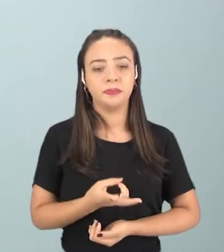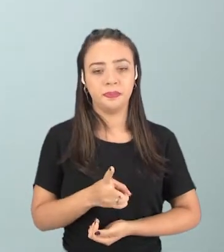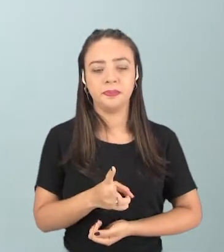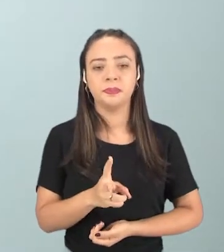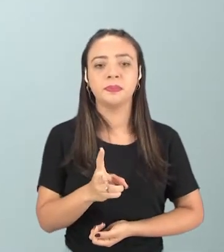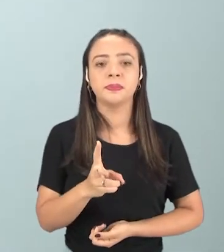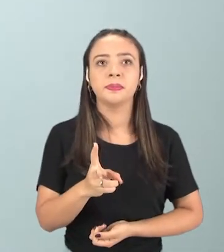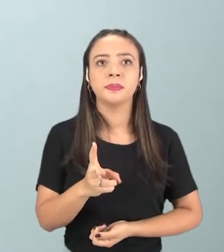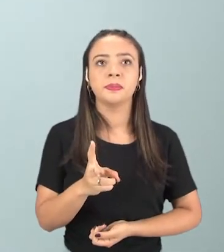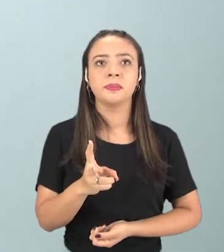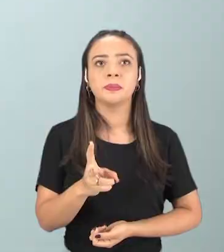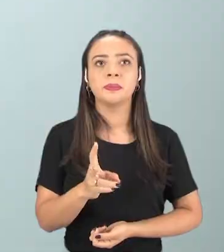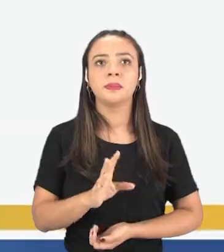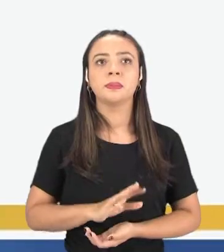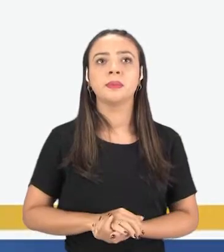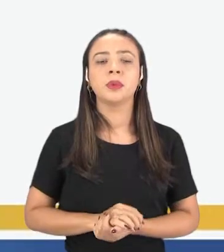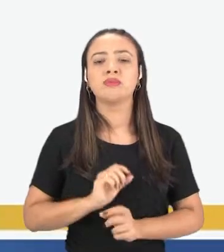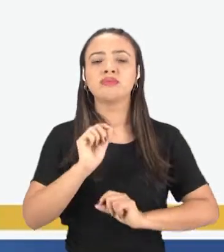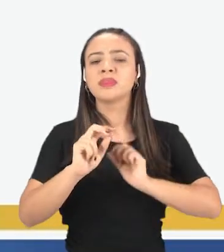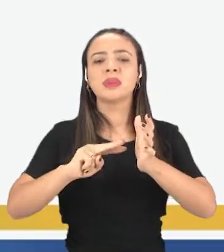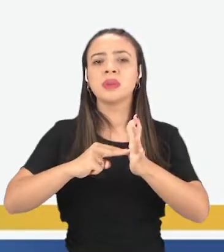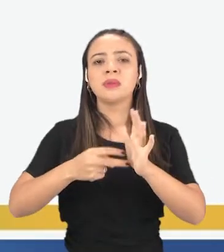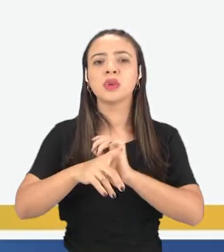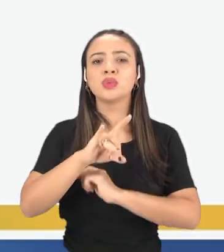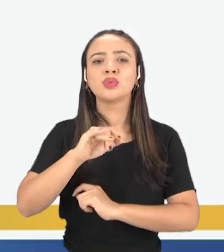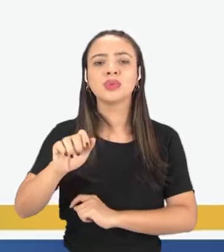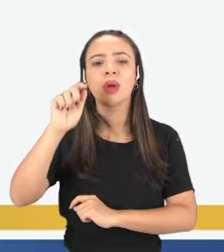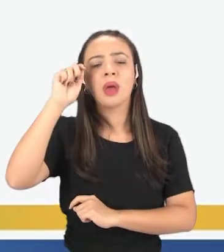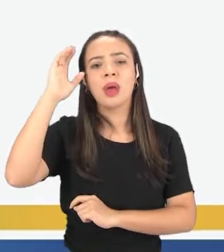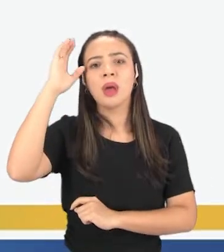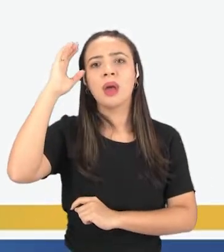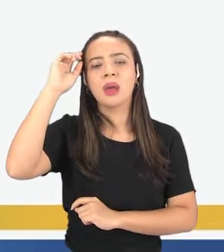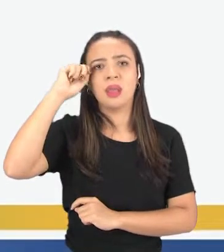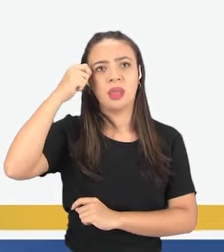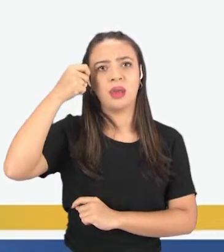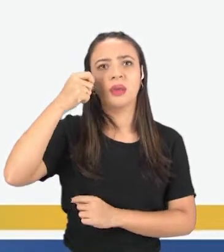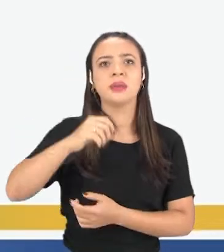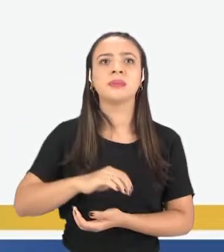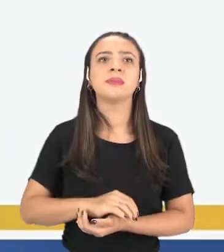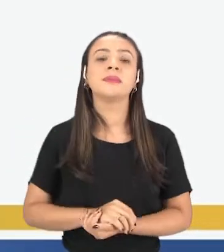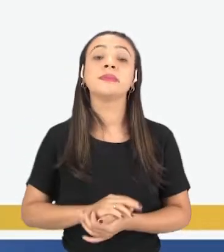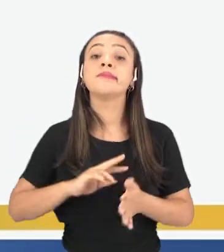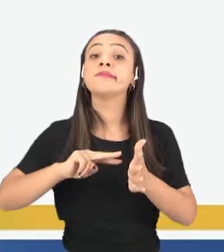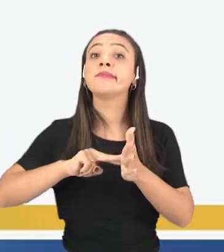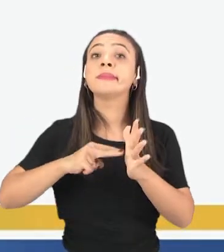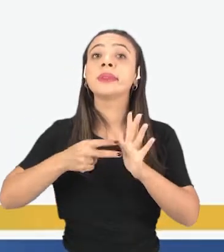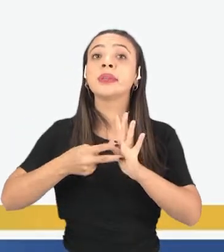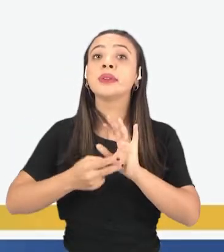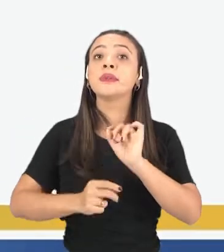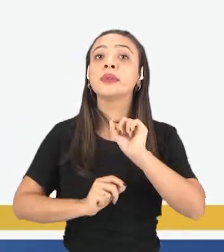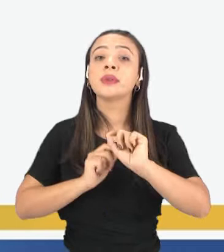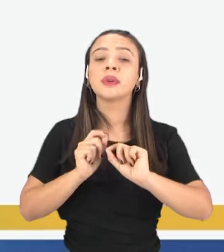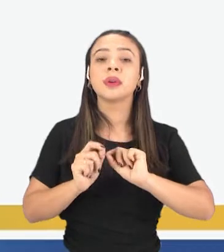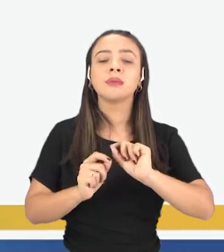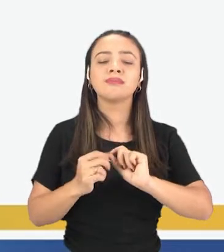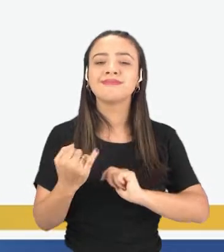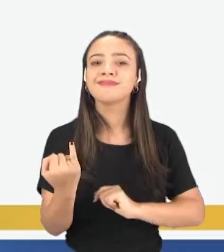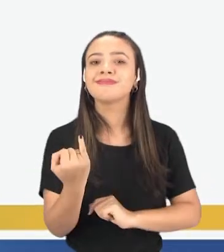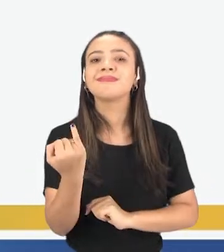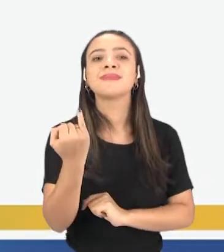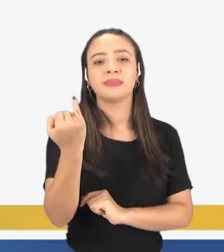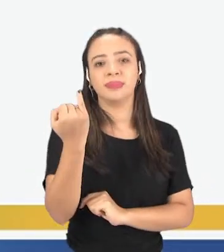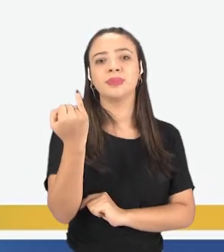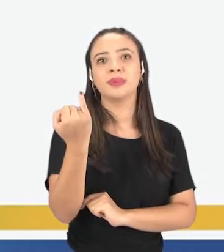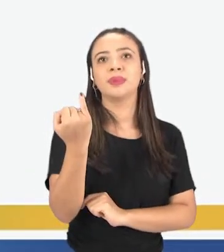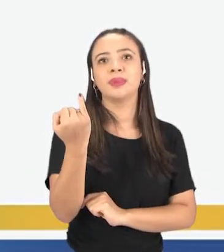seguindo? O que o Dia da Consciência Negra representa? O Dia da Consciência Negra é uma data